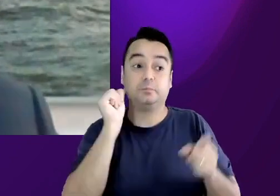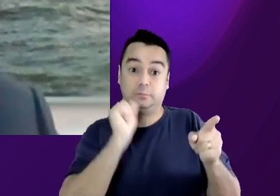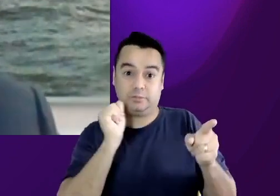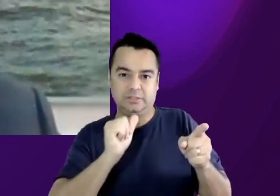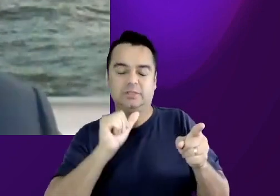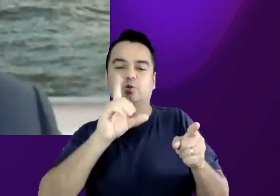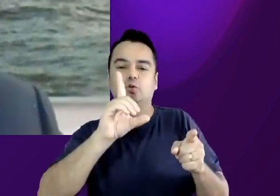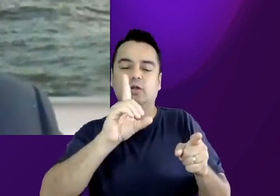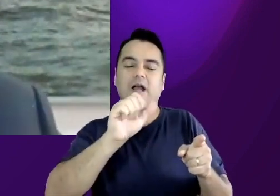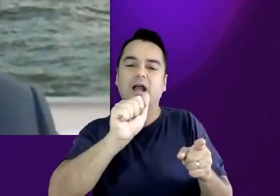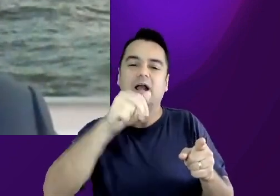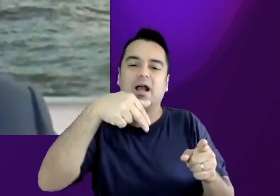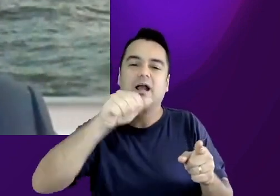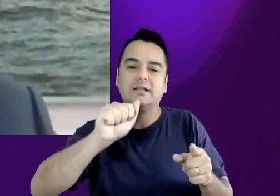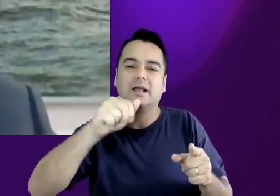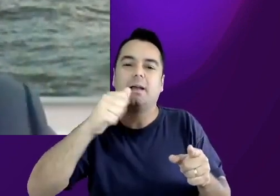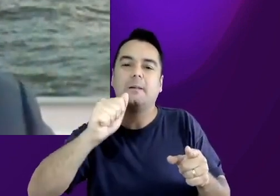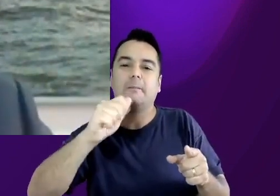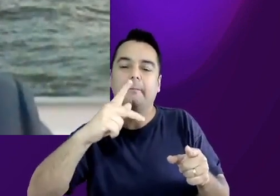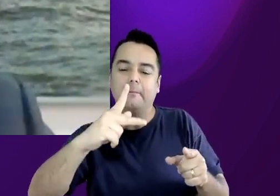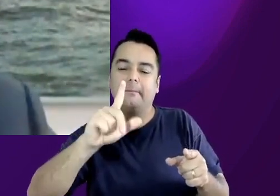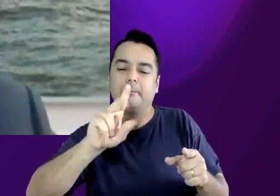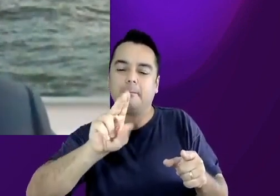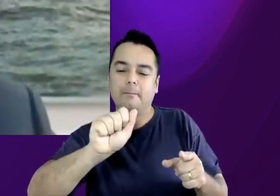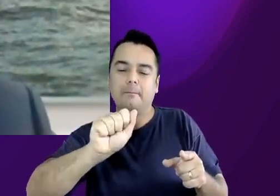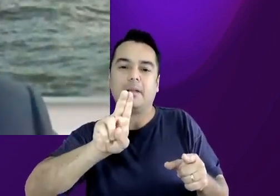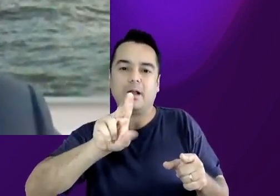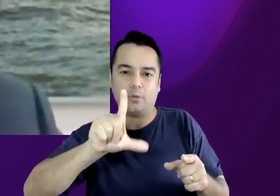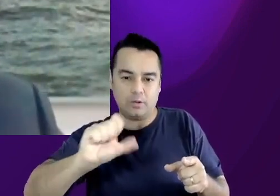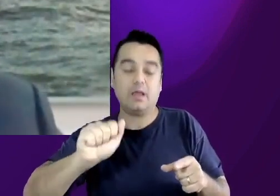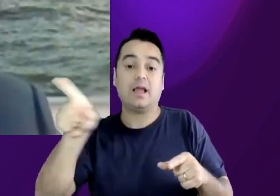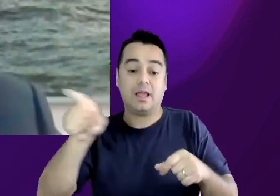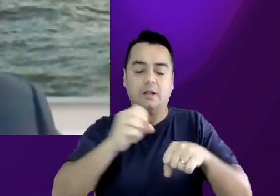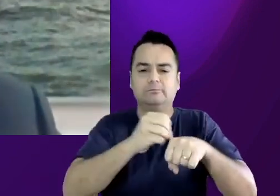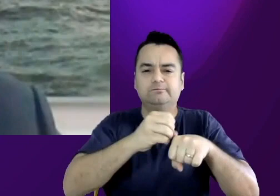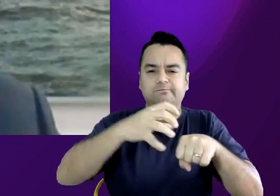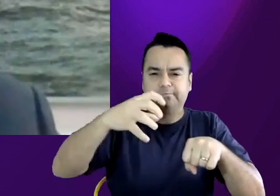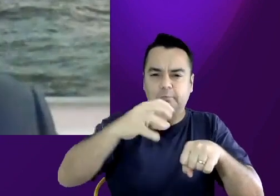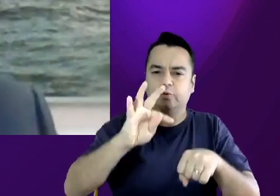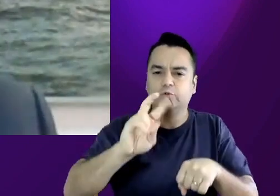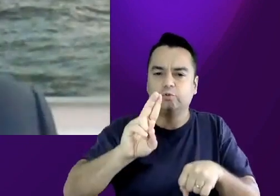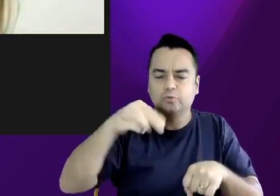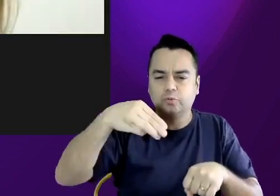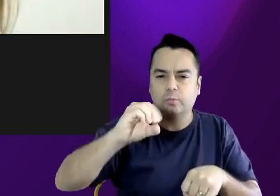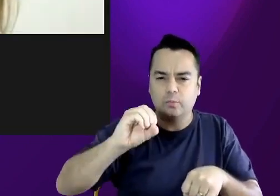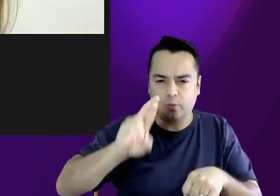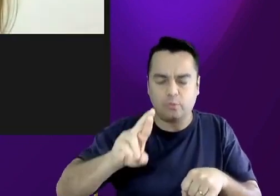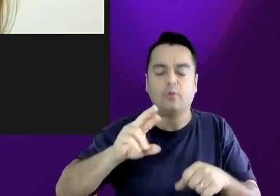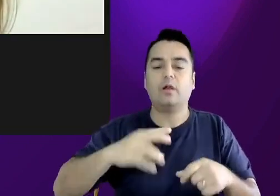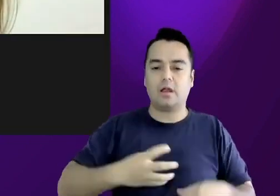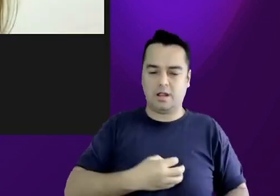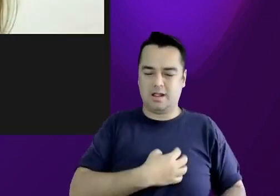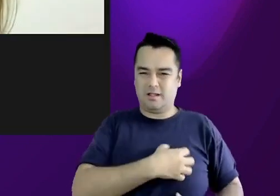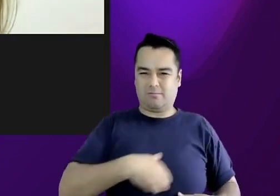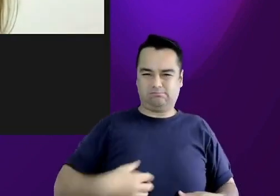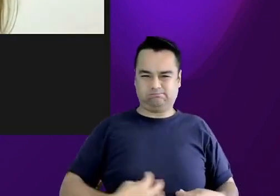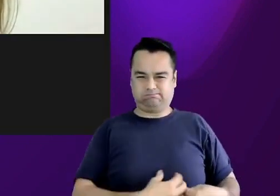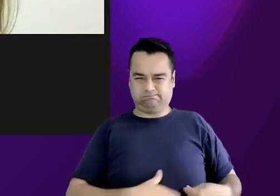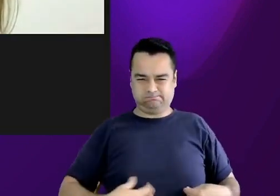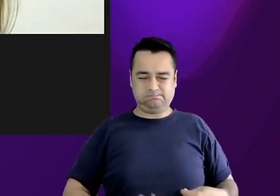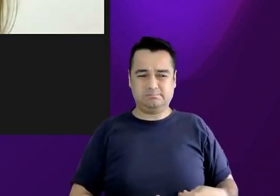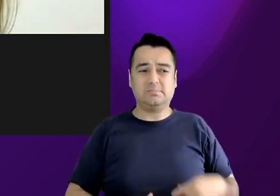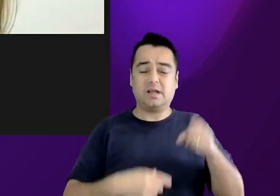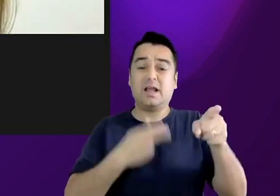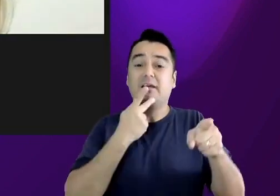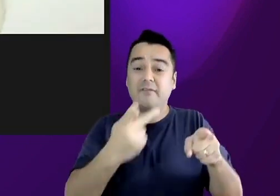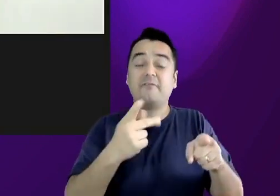Vitorino, coordenadora do Grupo de Tumores Gastrointestinal do Americas Oncologia do Rio de Janeiro, que vai falar sobre